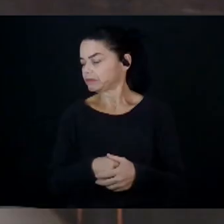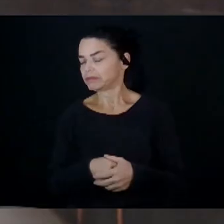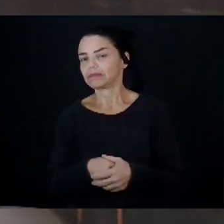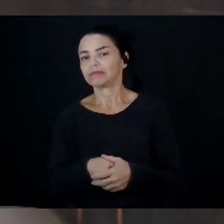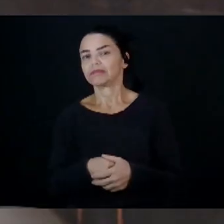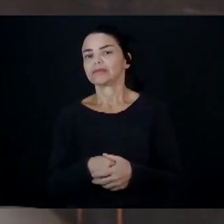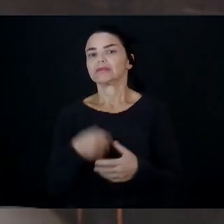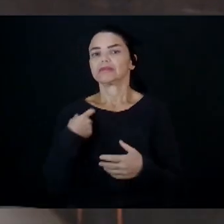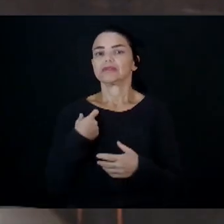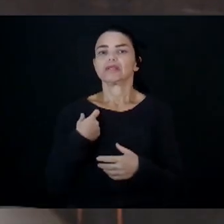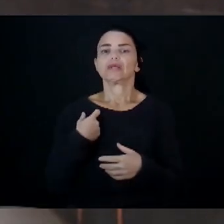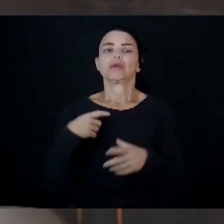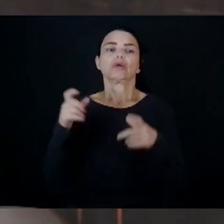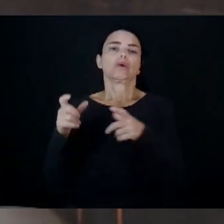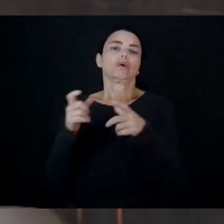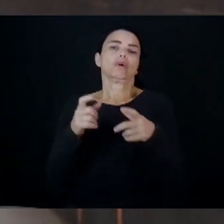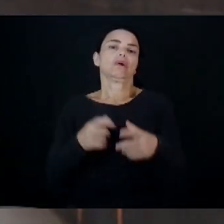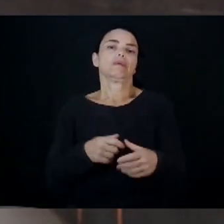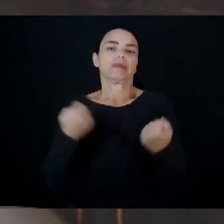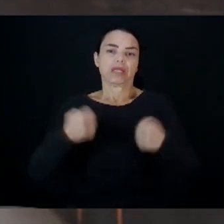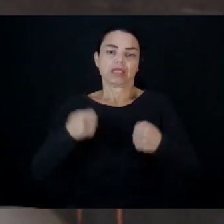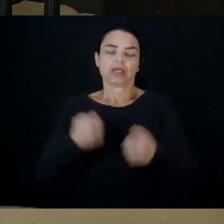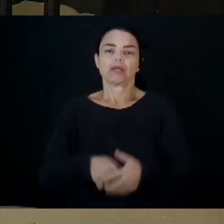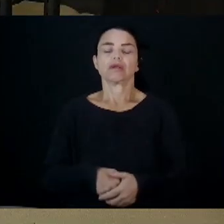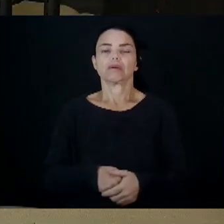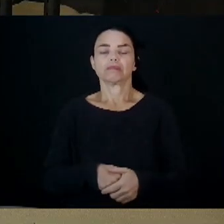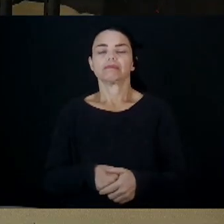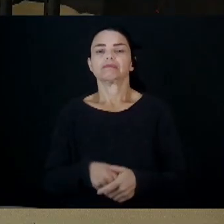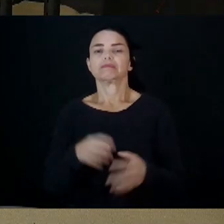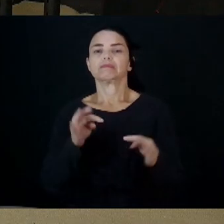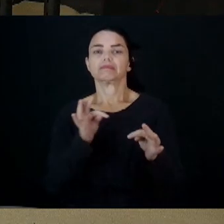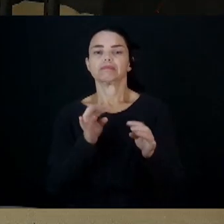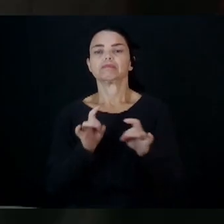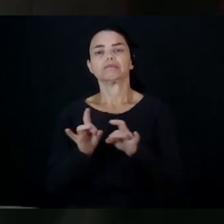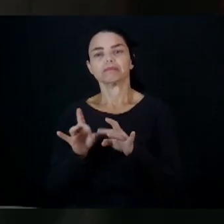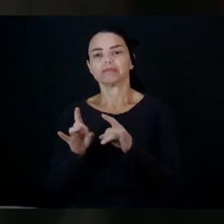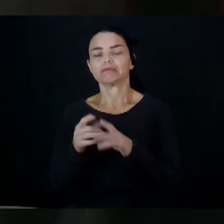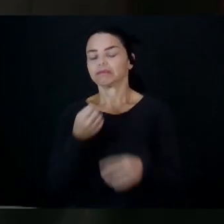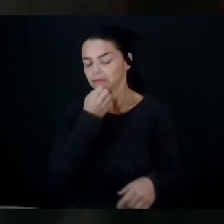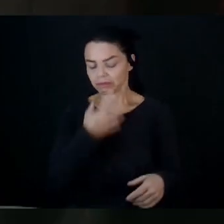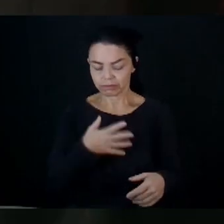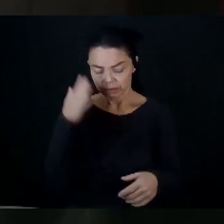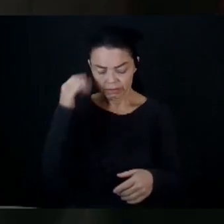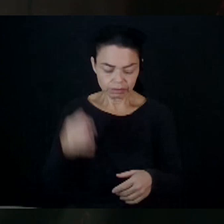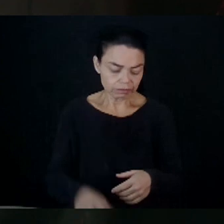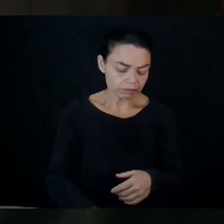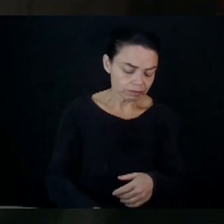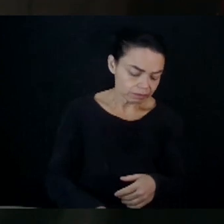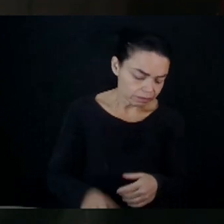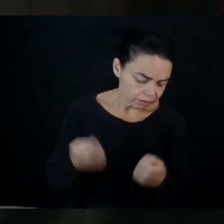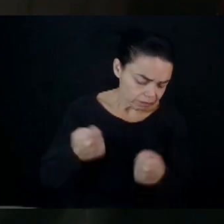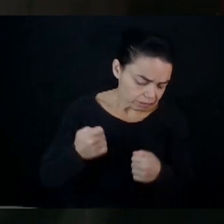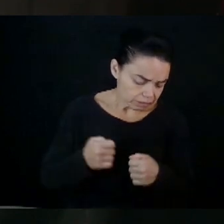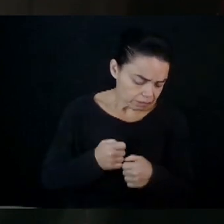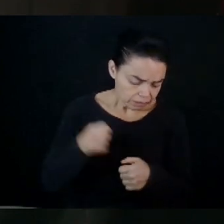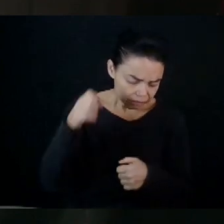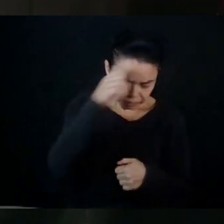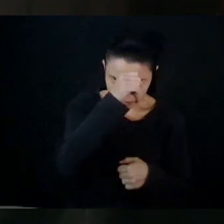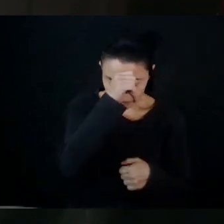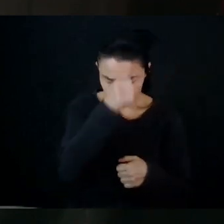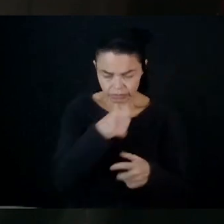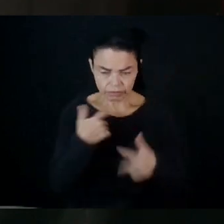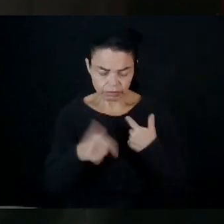alguns casos. Tem técnicas para isso. Ai, que bom saber disso, né? Que tem técnicas, a gente pode aprender a trabalhar as